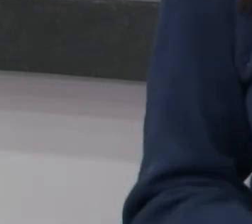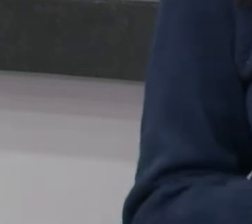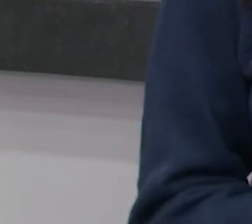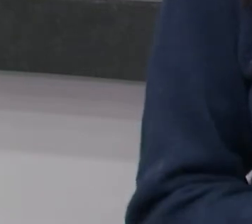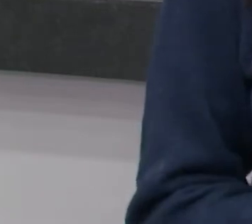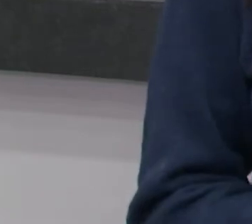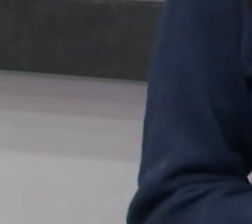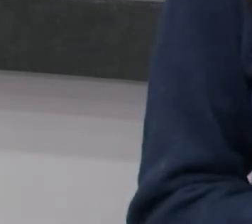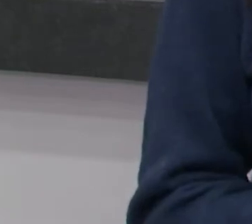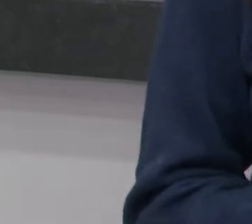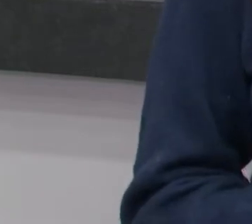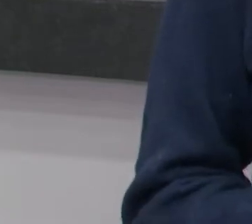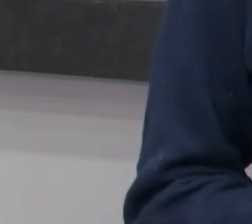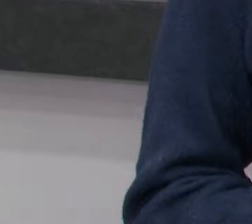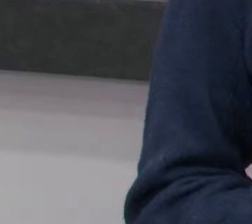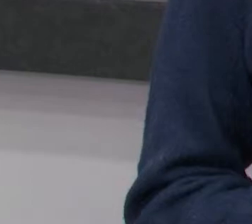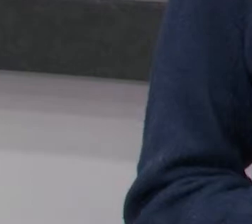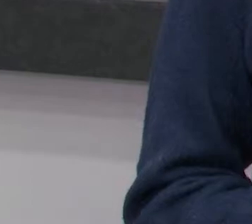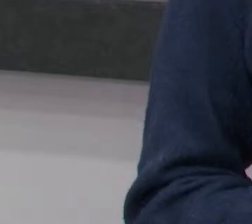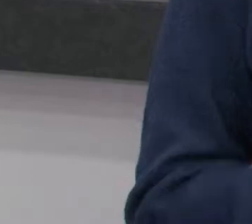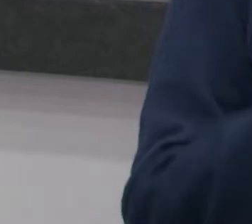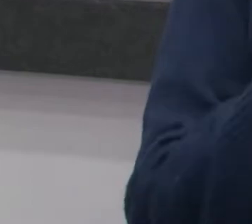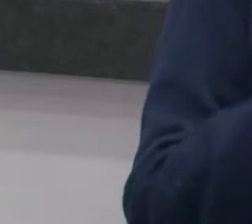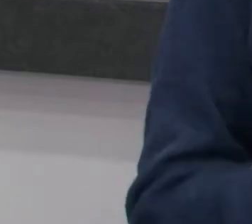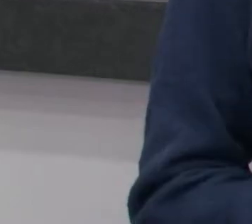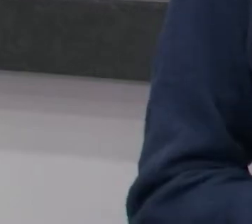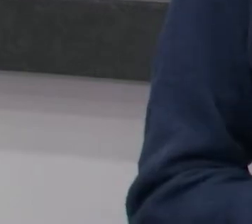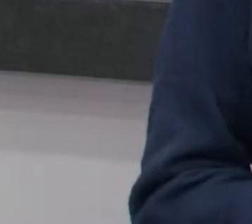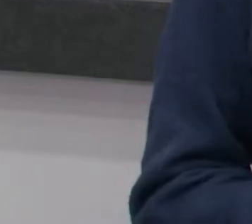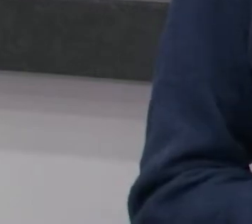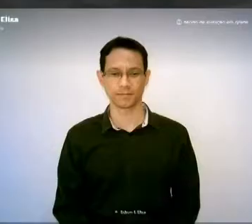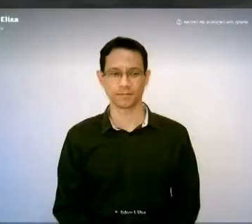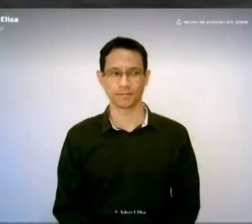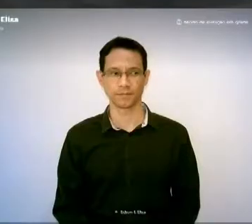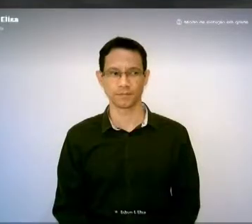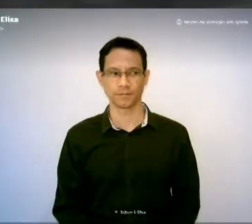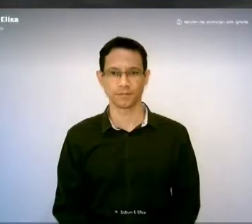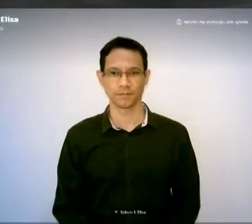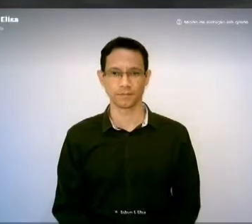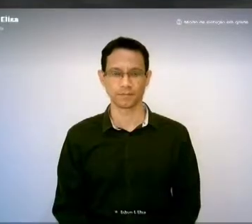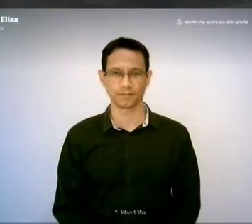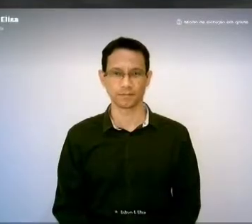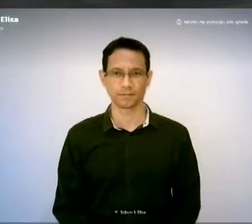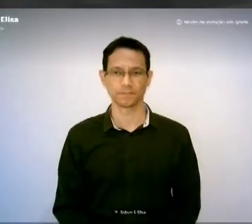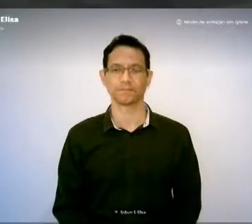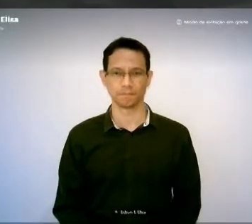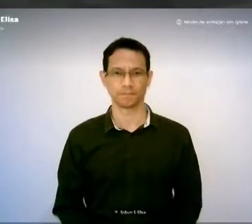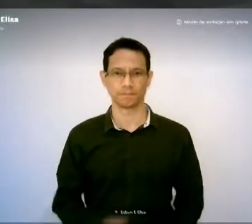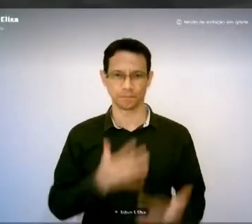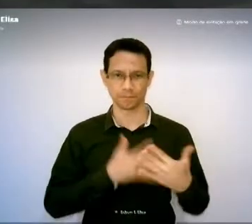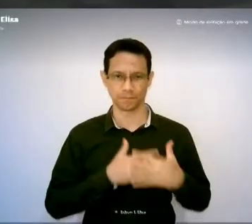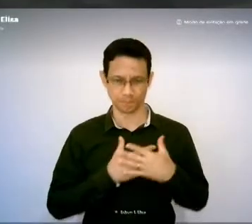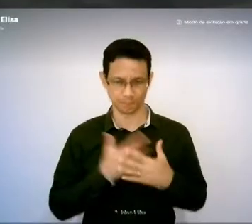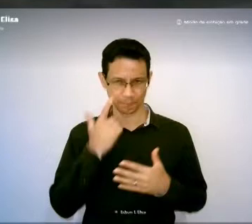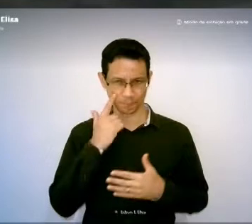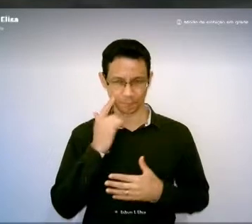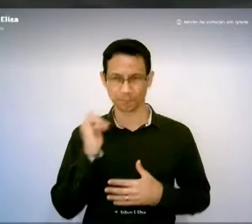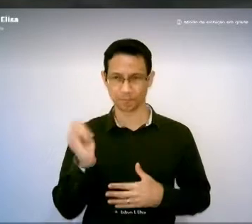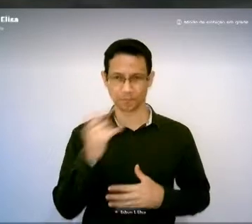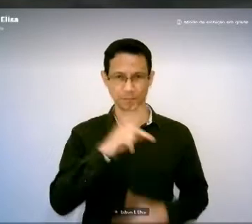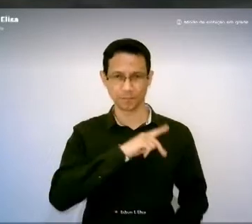e grande expediente. Vamos saber o que rolou agora. No pequeno expediente, dedicado para a leitura